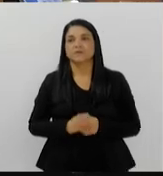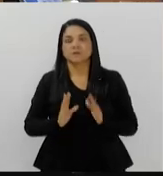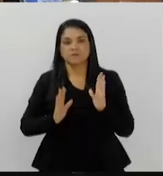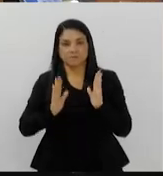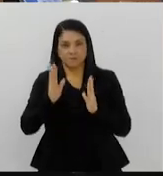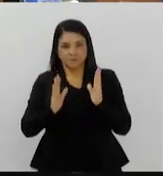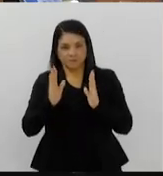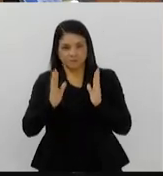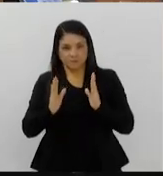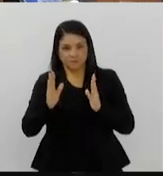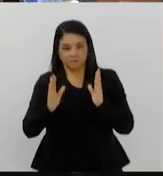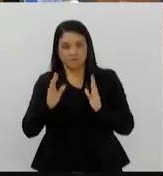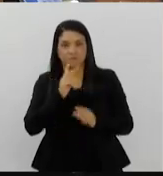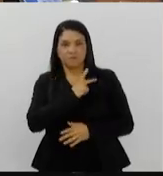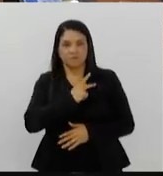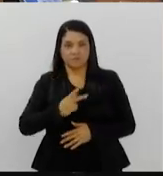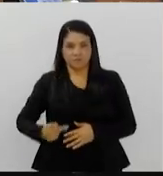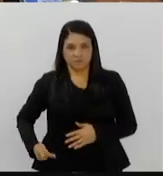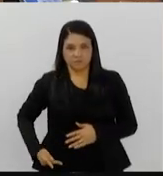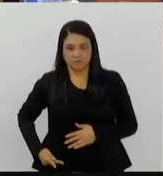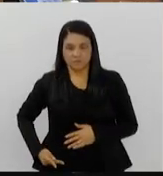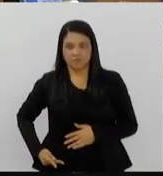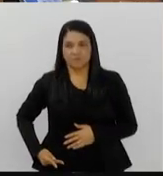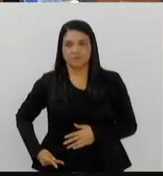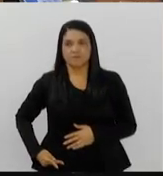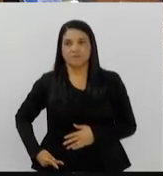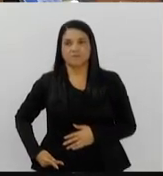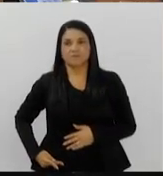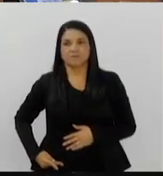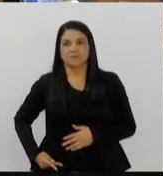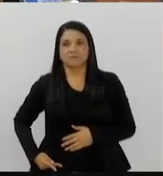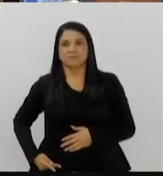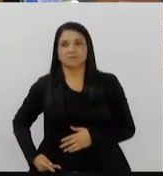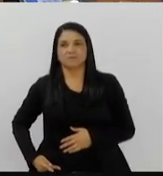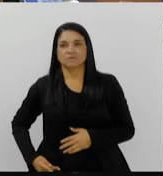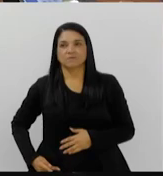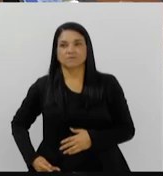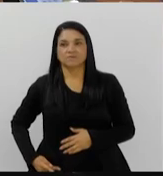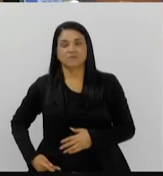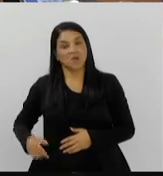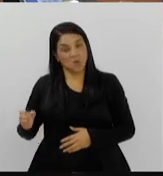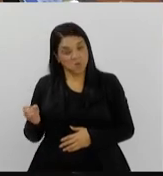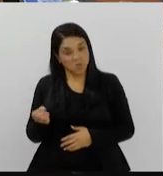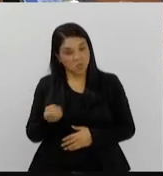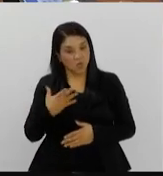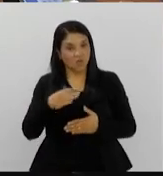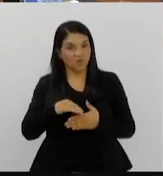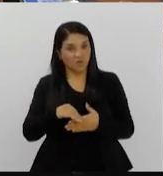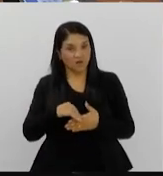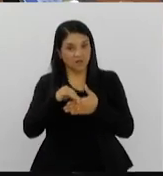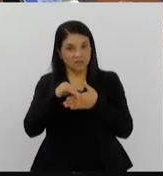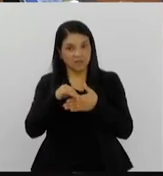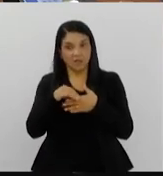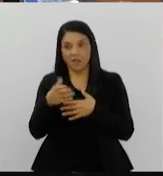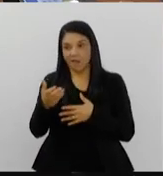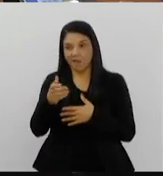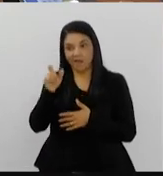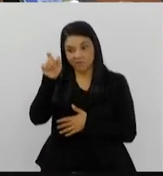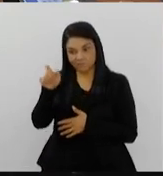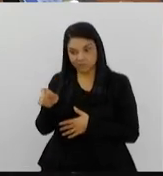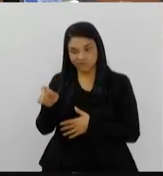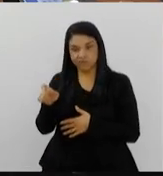de Vossa Excelência no Parlamento do Rio de Janeiro, porque já há um novo líder e estão querendo o cadáver de Vossa Excelência já, presidente. Já